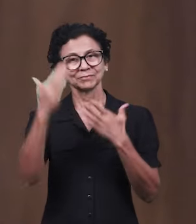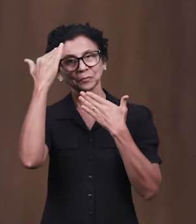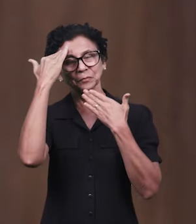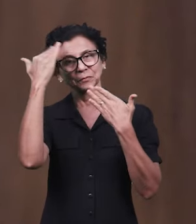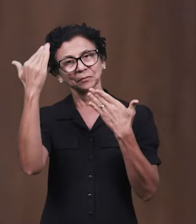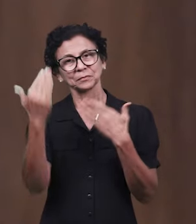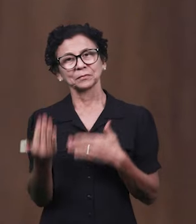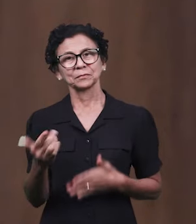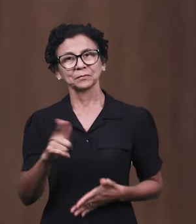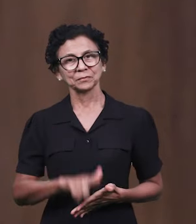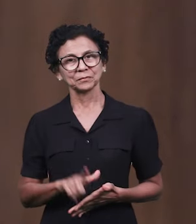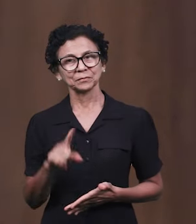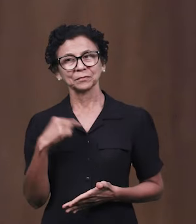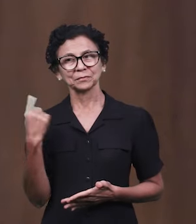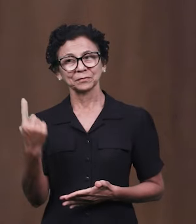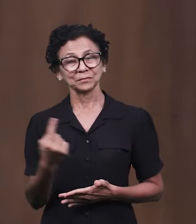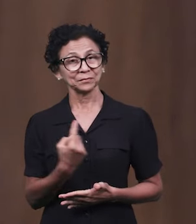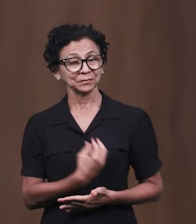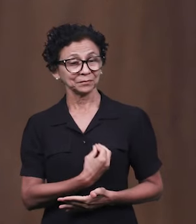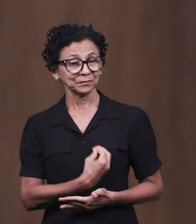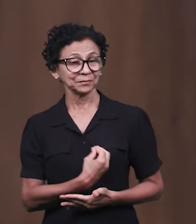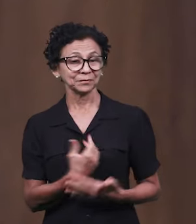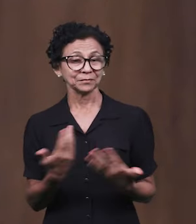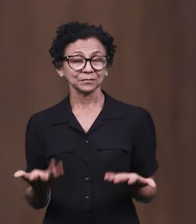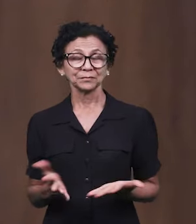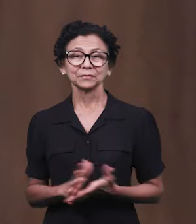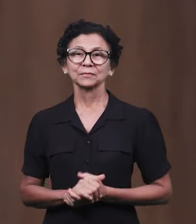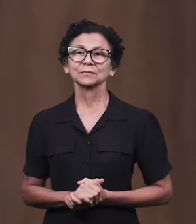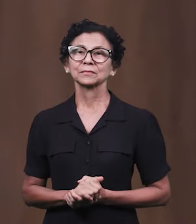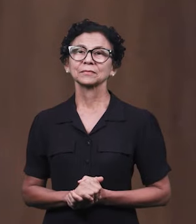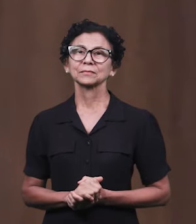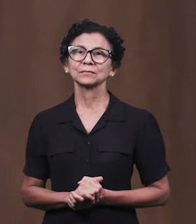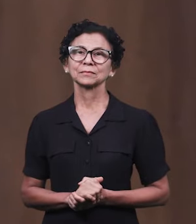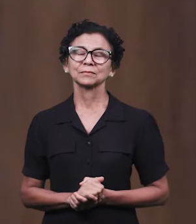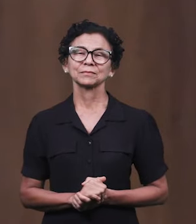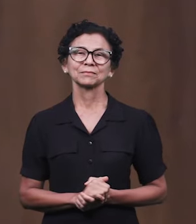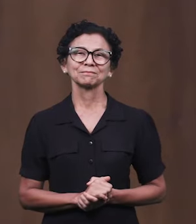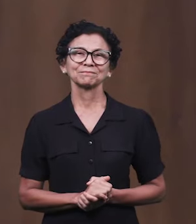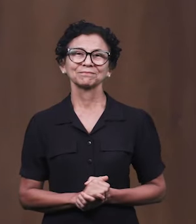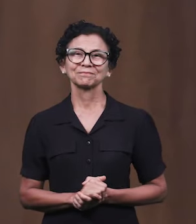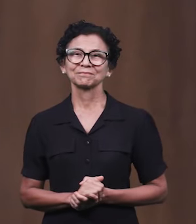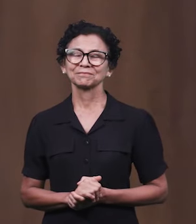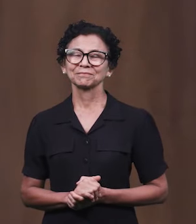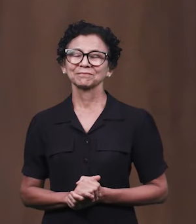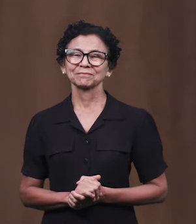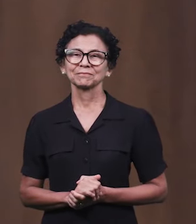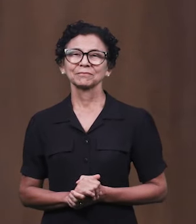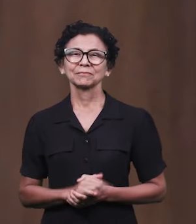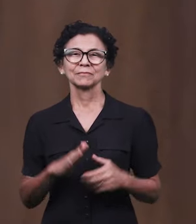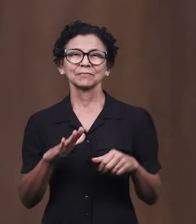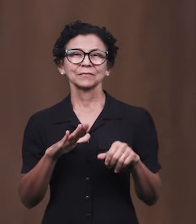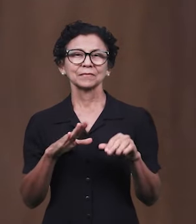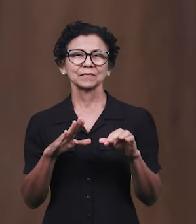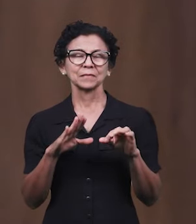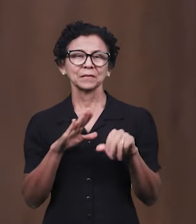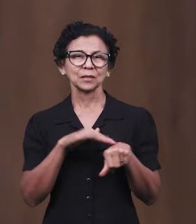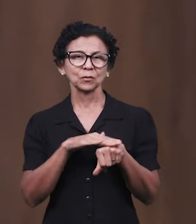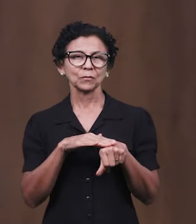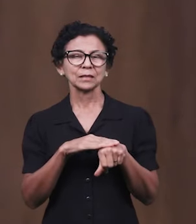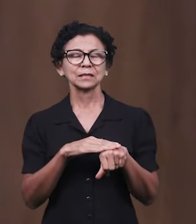Agradecemos mais uma vez a todos por participarem e por estarem conosco neste diálogo maravilhoso. Doutora Ana Peixoto,